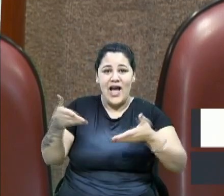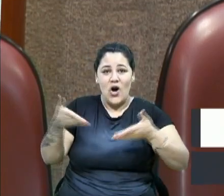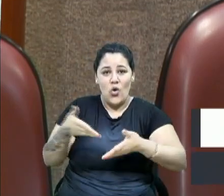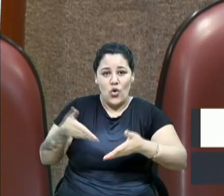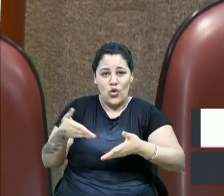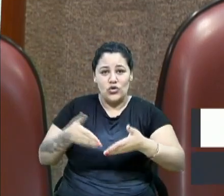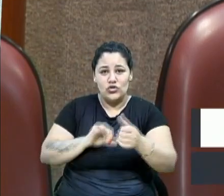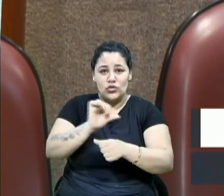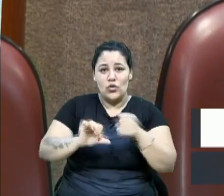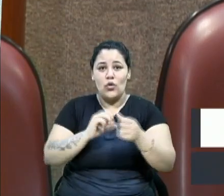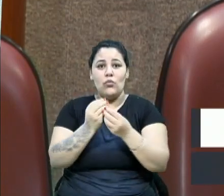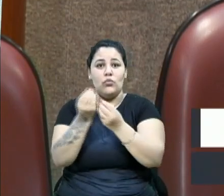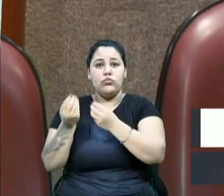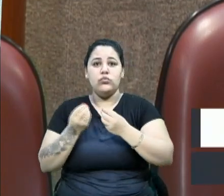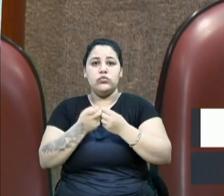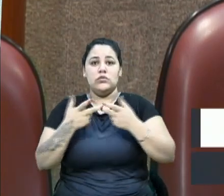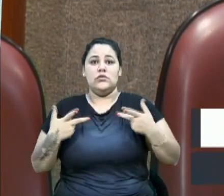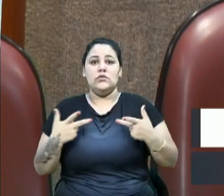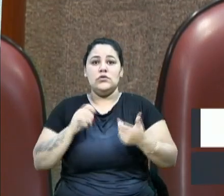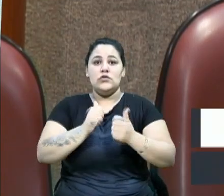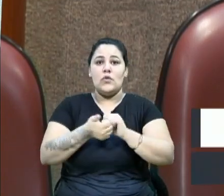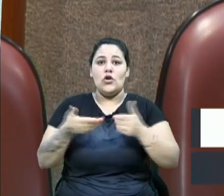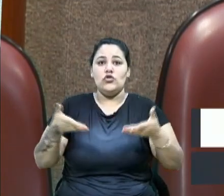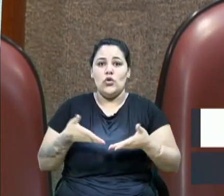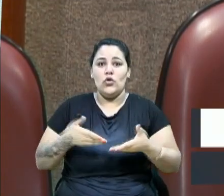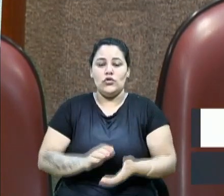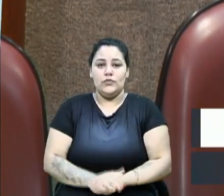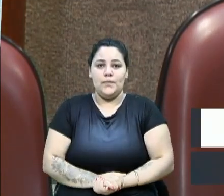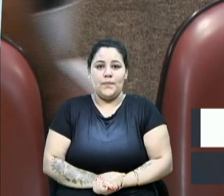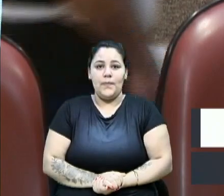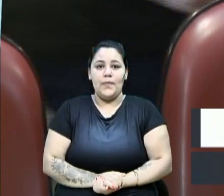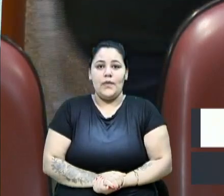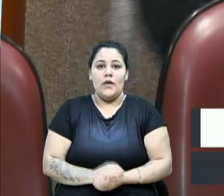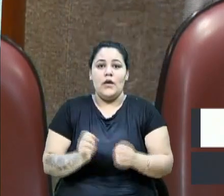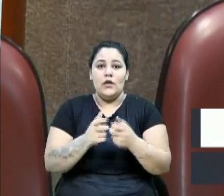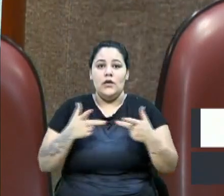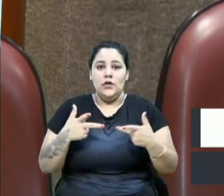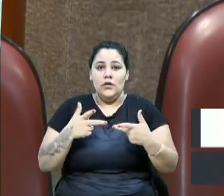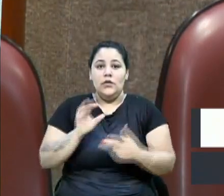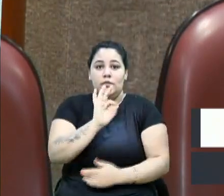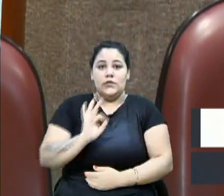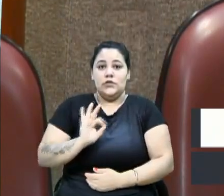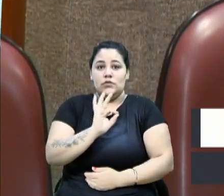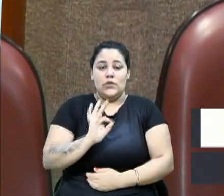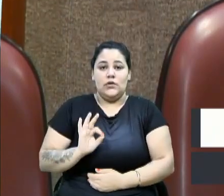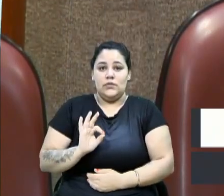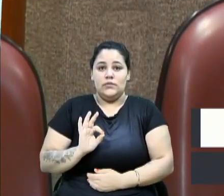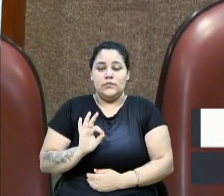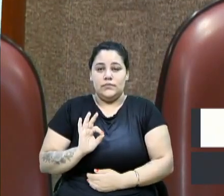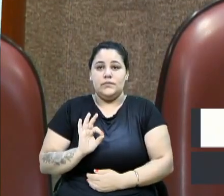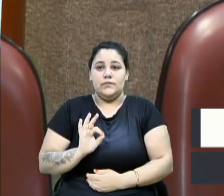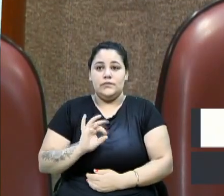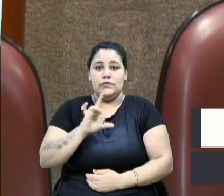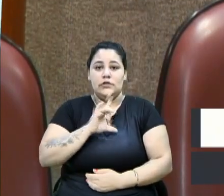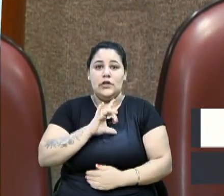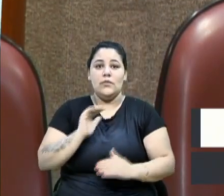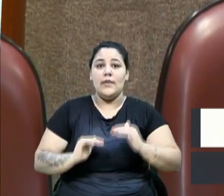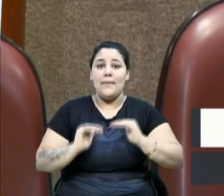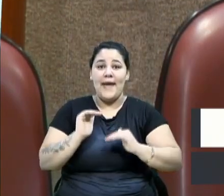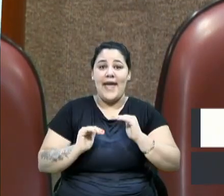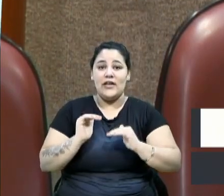na no esporte hoje a questão do percentual do do alto rendimento é importante isso porque foi feito uma média